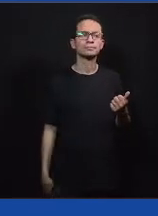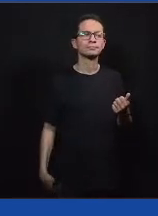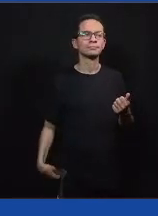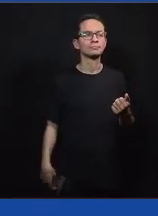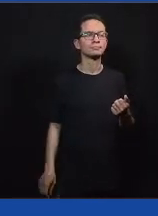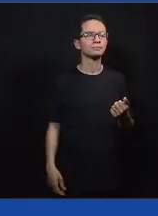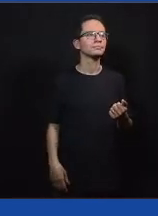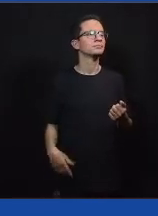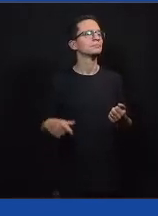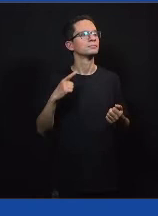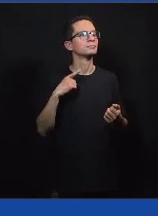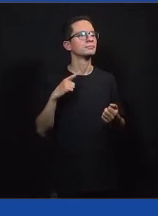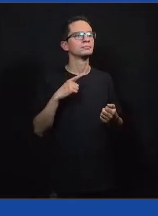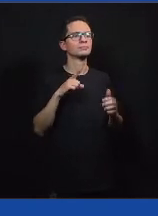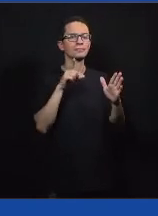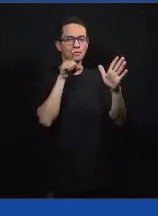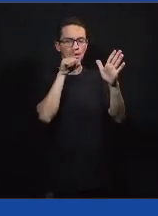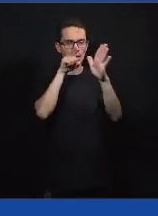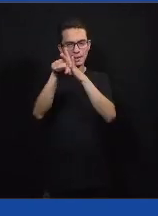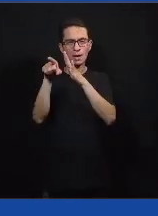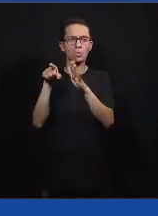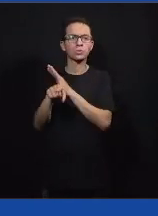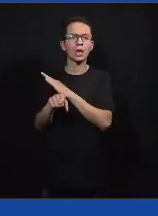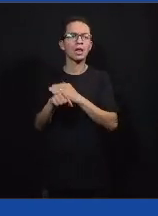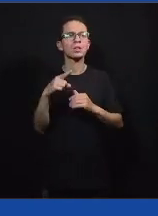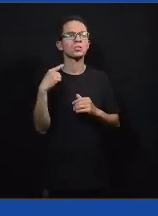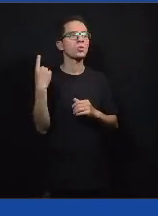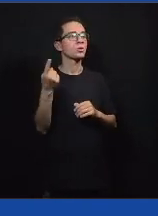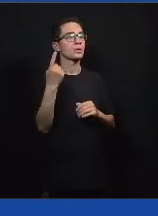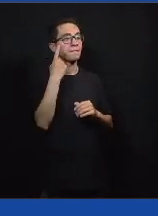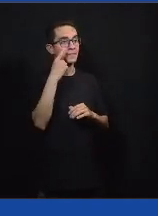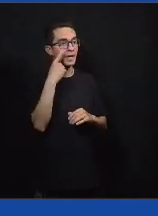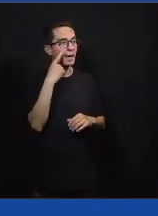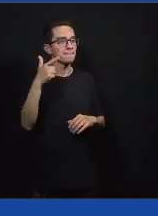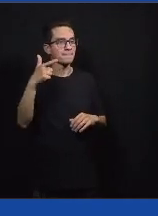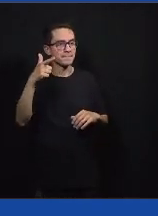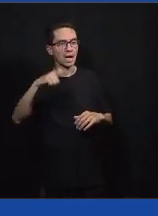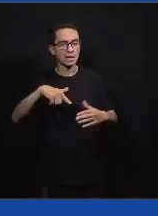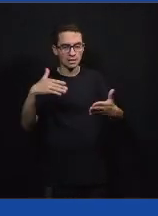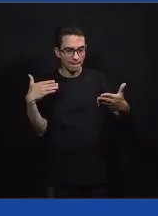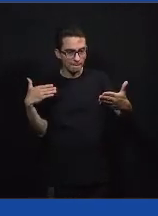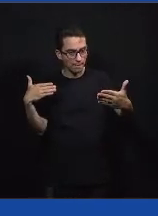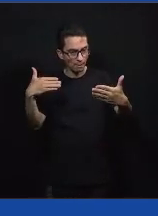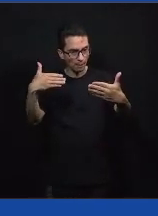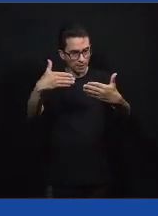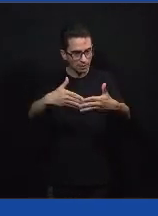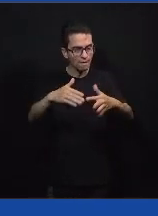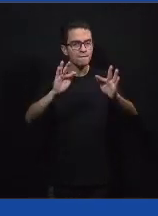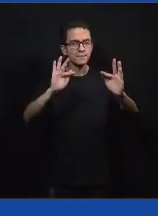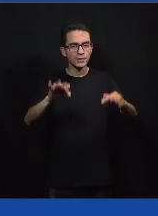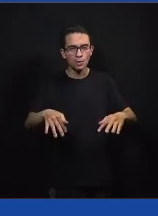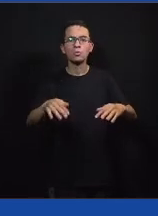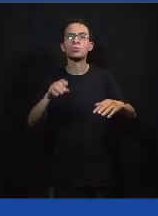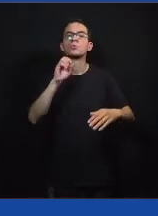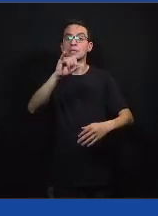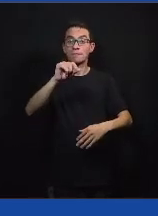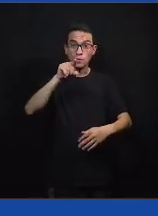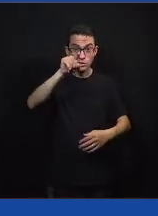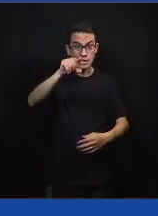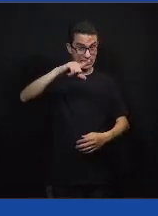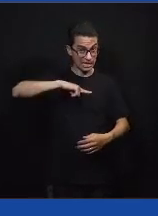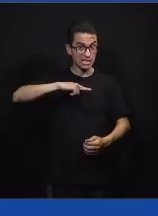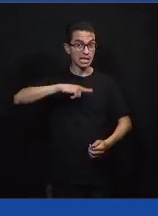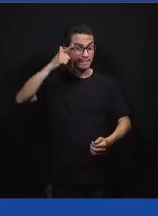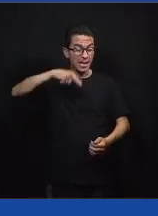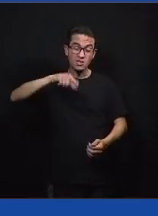a pergunta se você tem alguma pergunta Estamos indo já para próximo do nosso encerramento que você tem mais alguma pergunta para